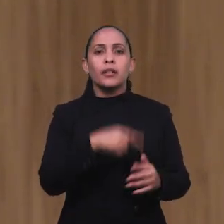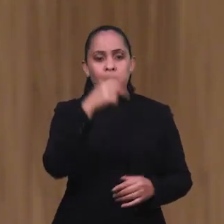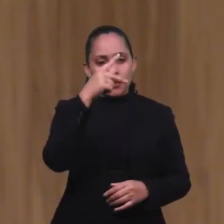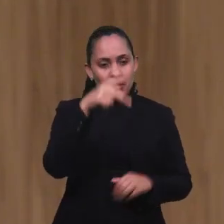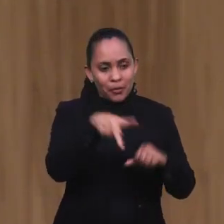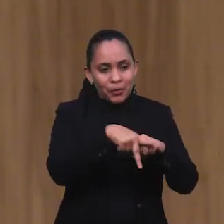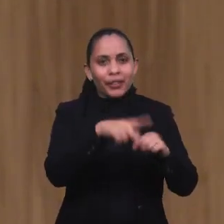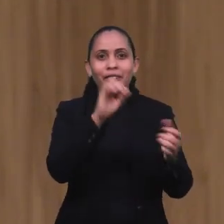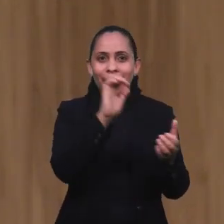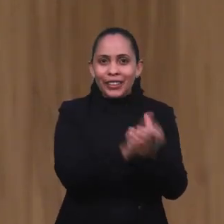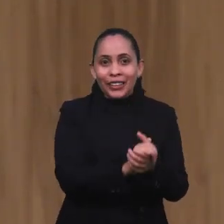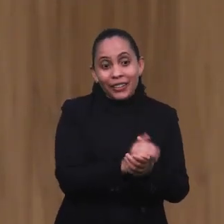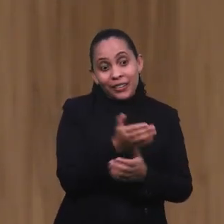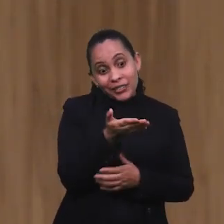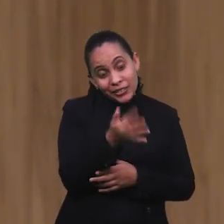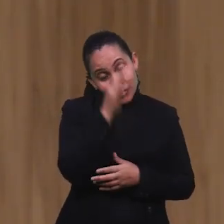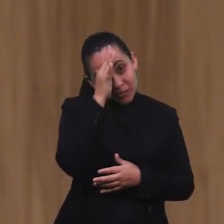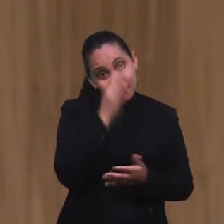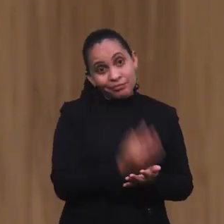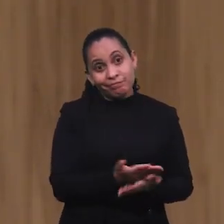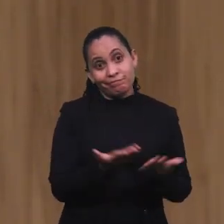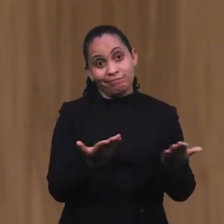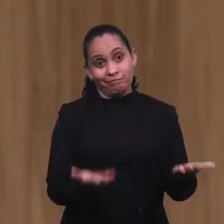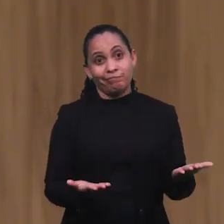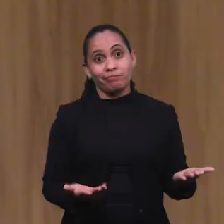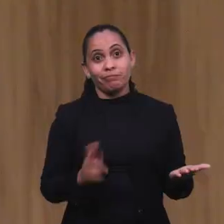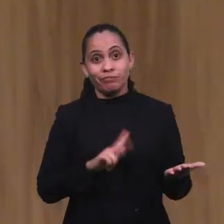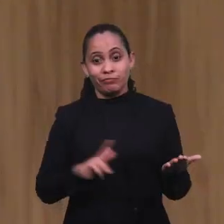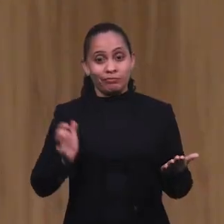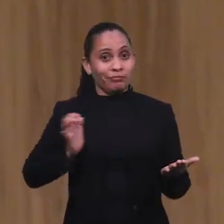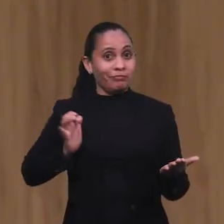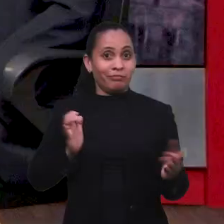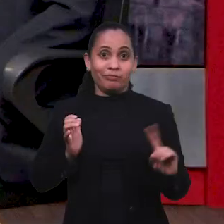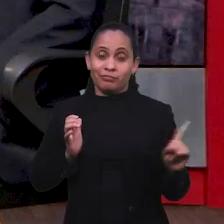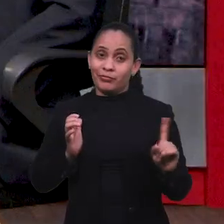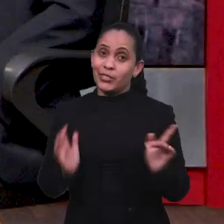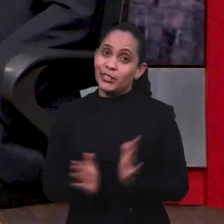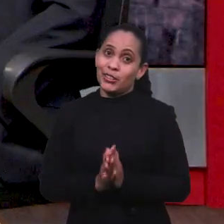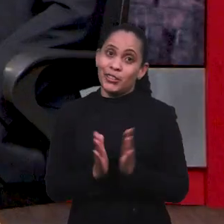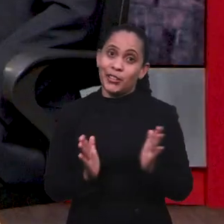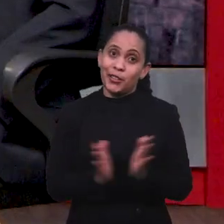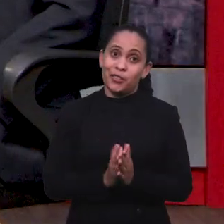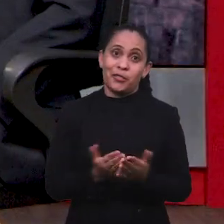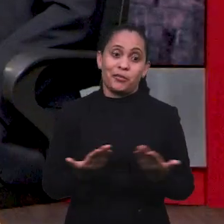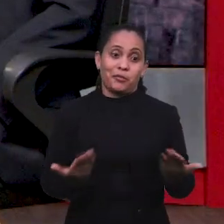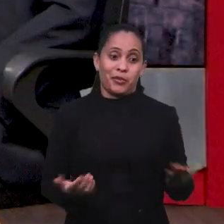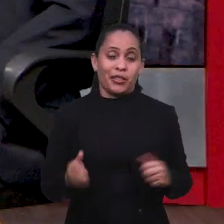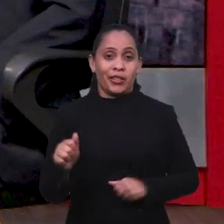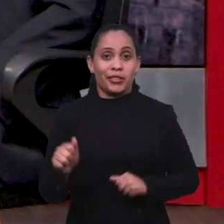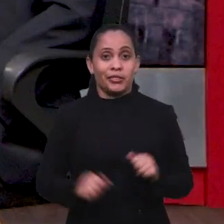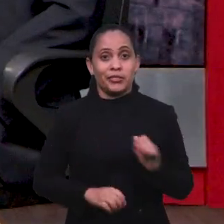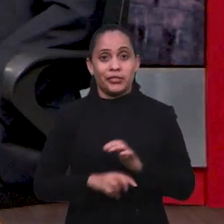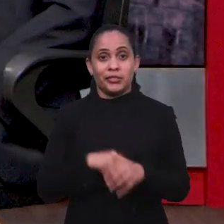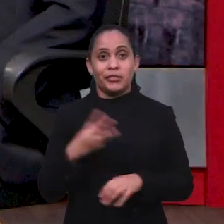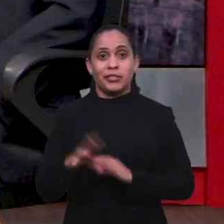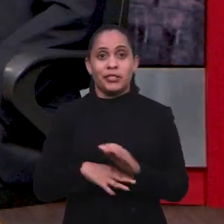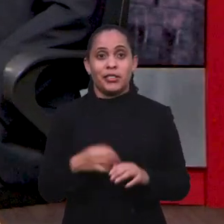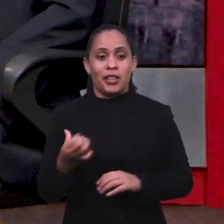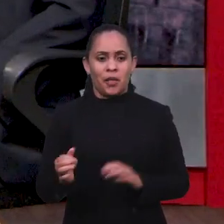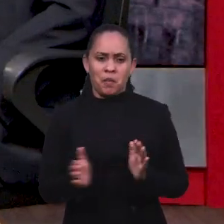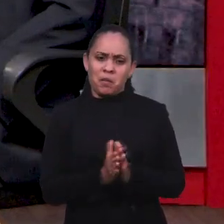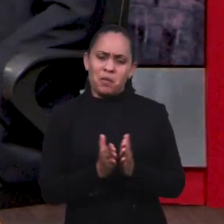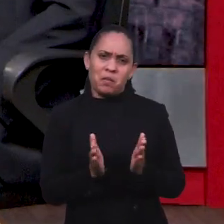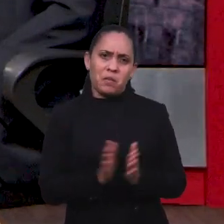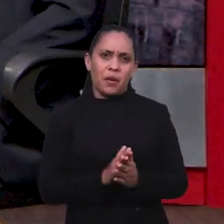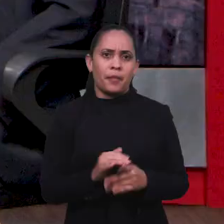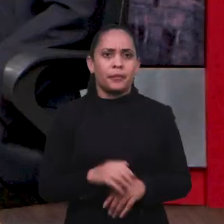sogra estava com febre, não estava? Isso. Você vai ver que Pedro, ele não era rico financeiramente, era pobre, né? Você vai ver aqui em Atos 3, 6, que ele era pobre, não